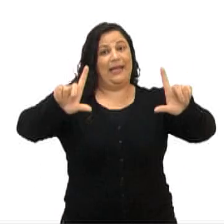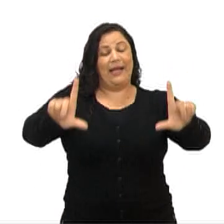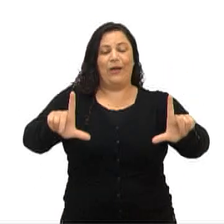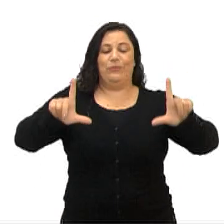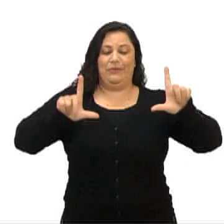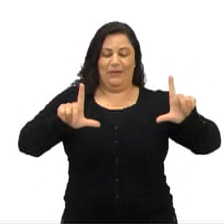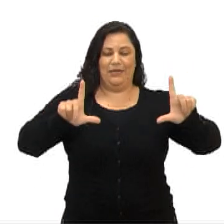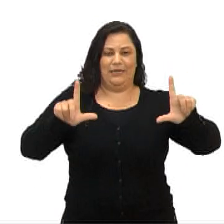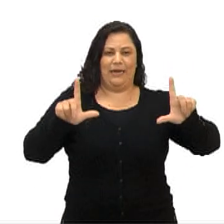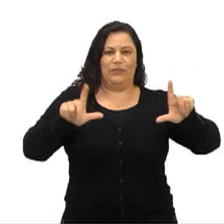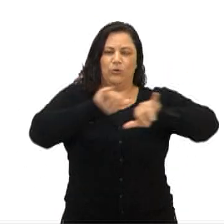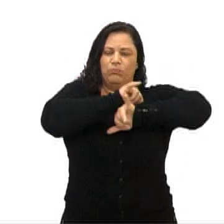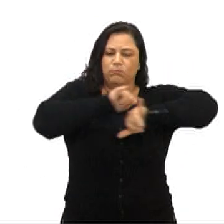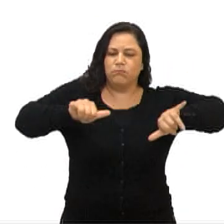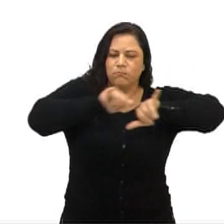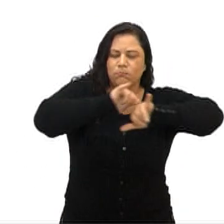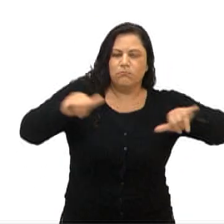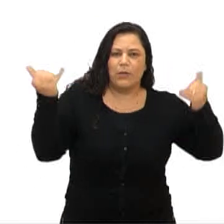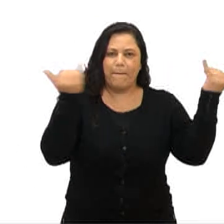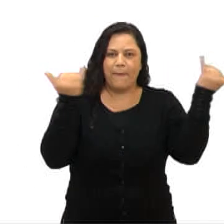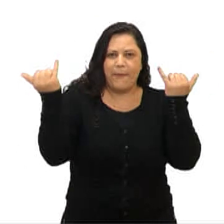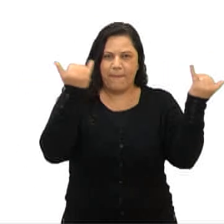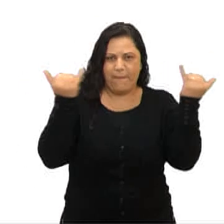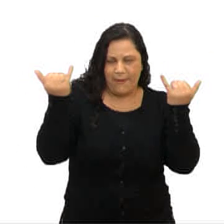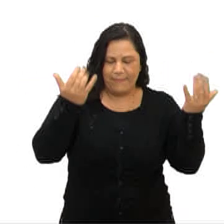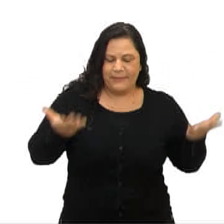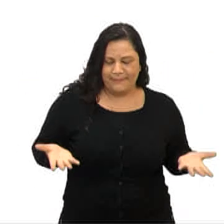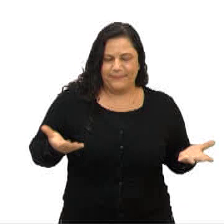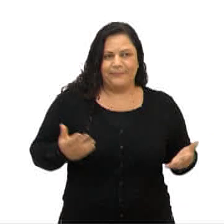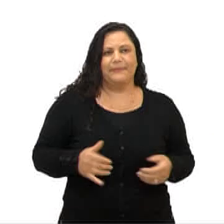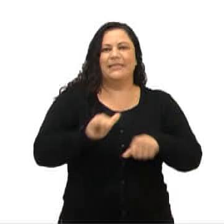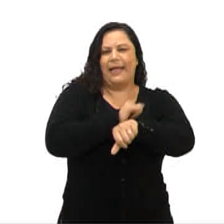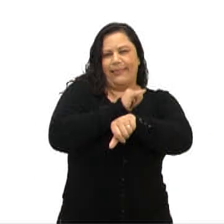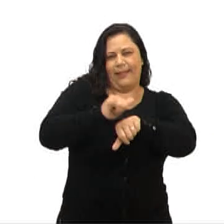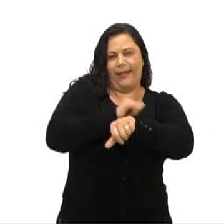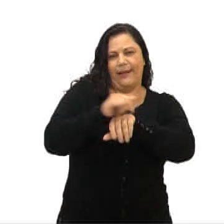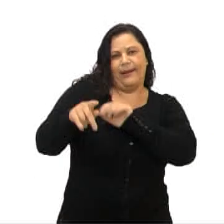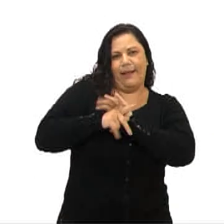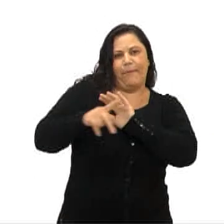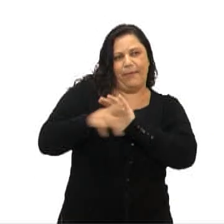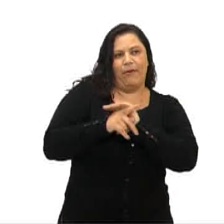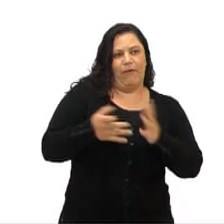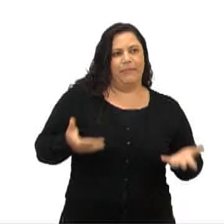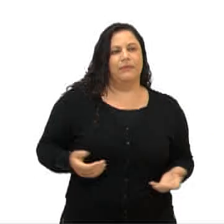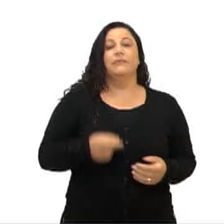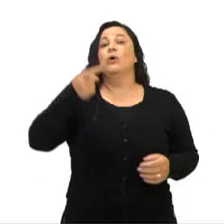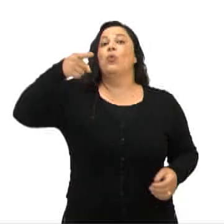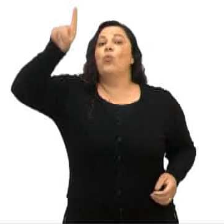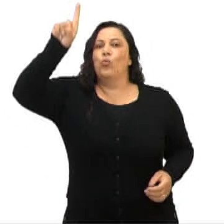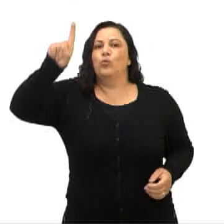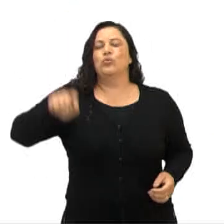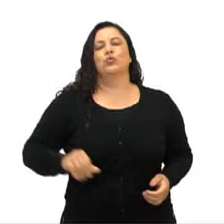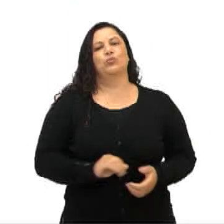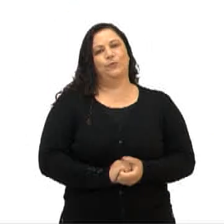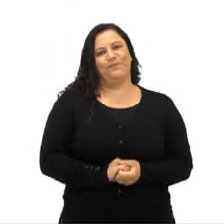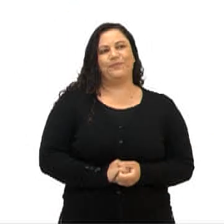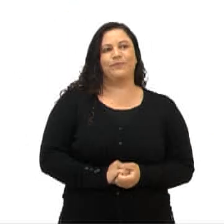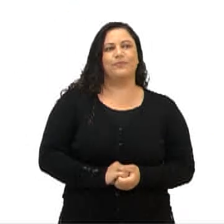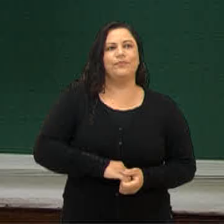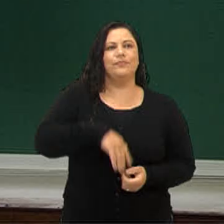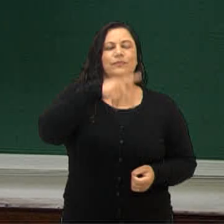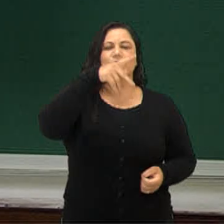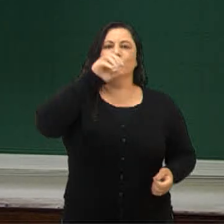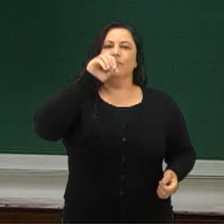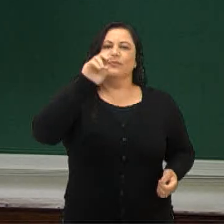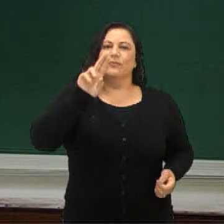né, maravilhosos que a gente falou, na técnica da litografia. Então vamos lá falar do último artista, o Gauguin, que eu até brinco